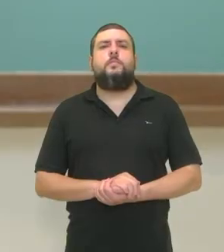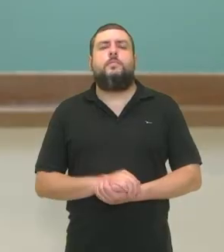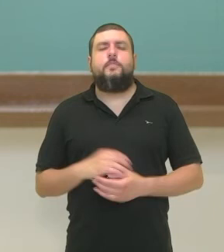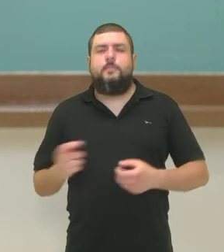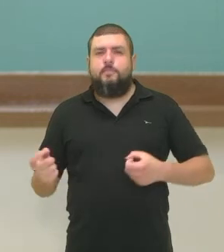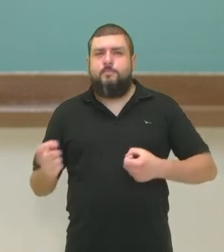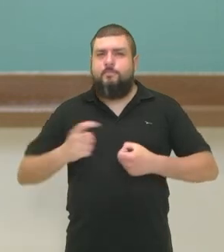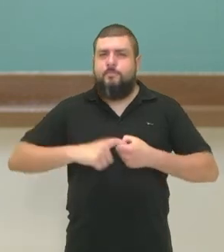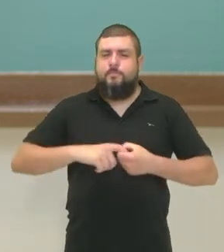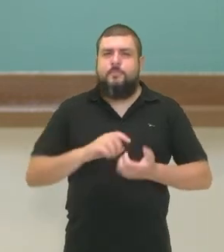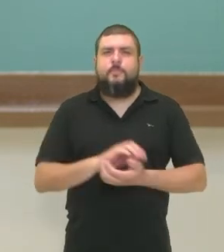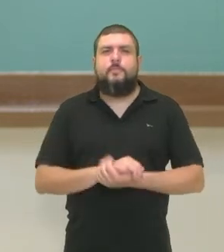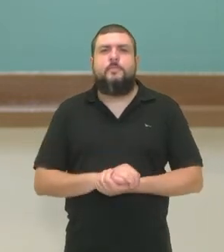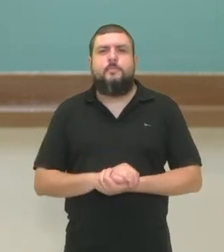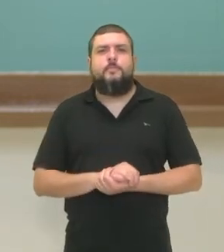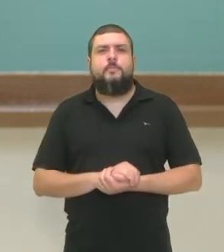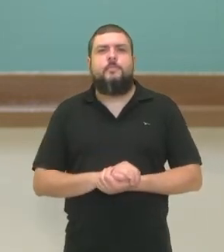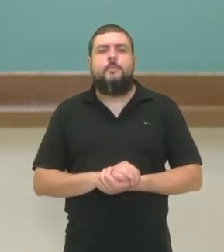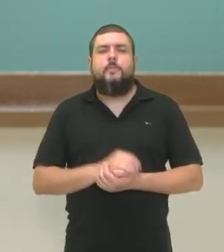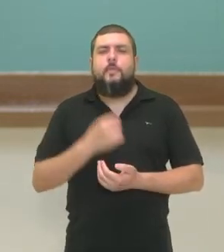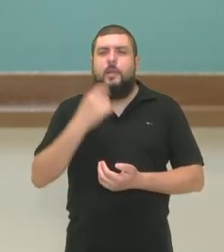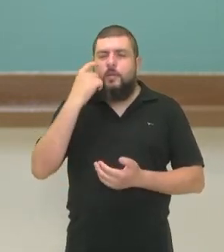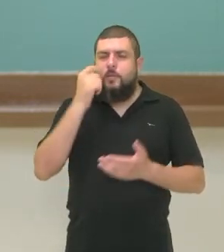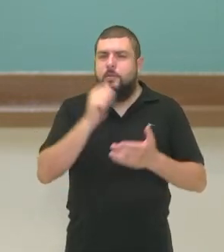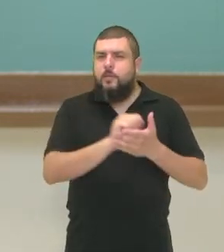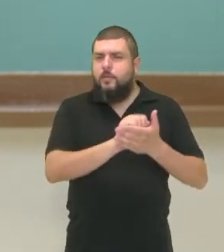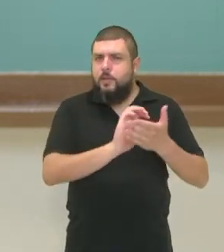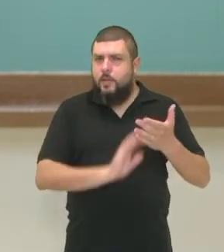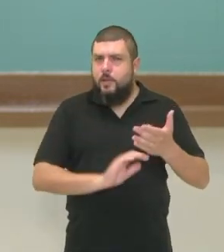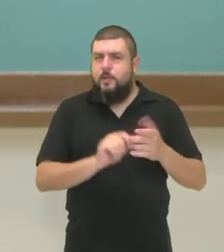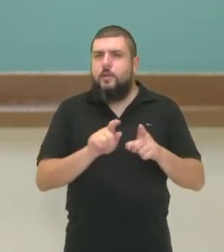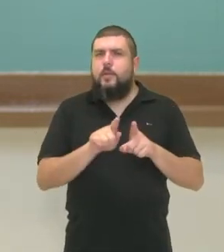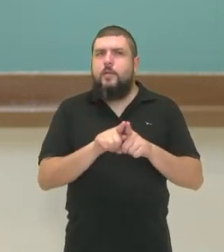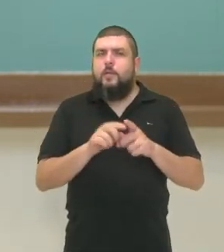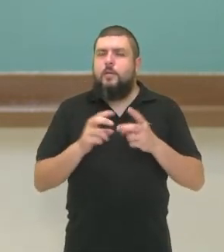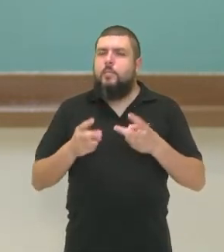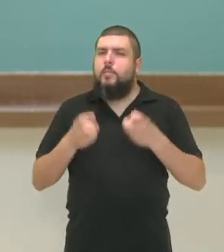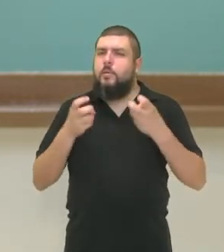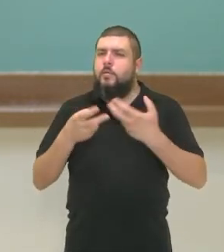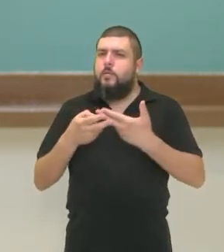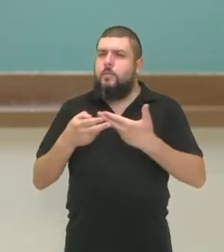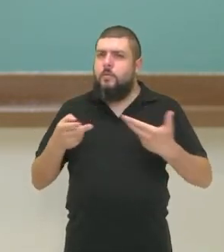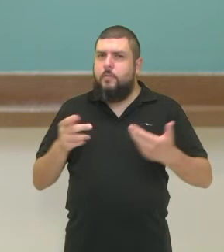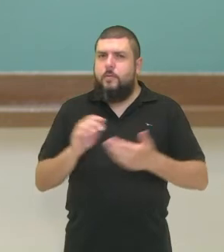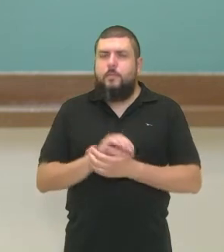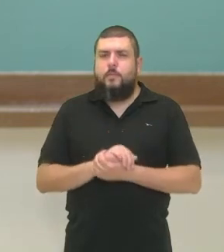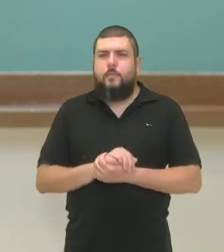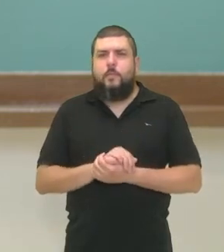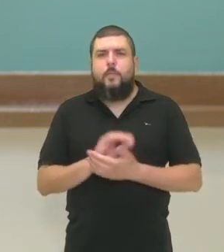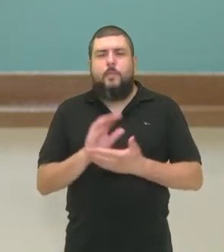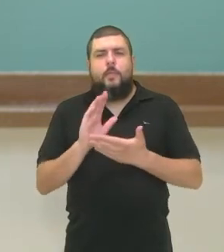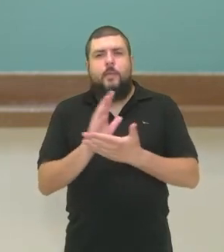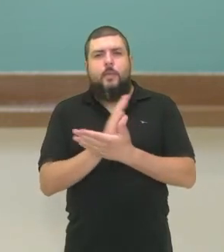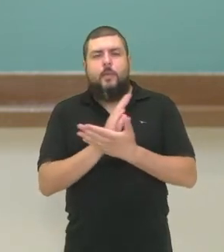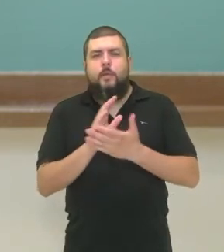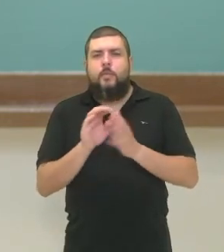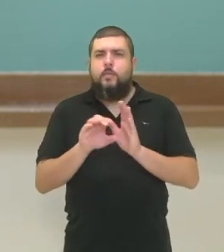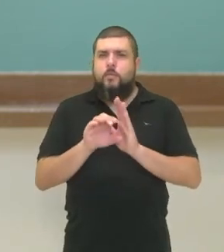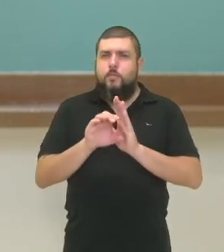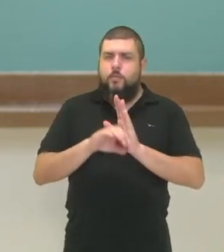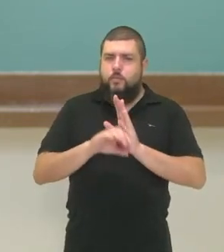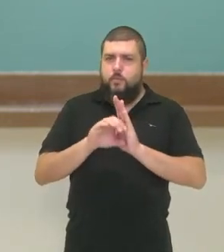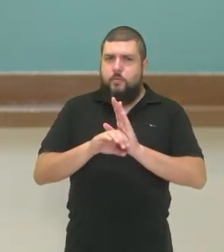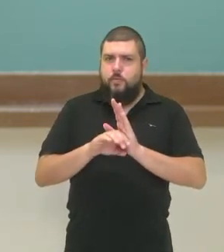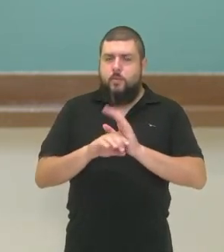Voltei, gabaritar contigo a atividade, mas também perceber algumas coisas, ó. Alguns conceitos, né? Que a